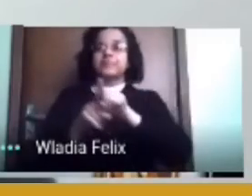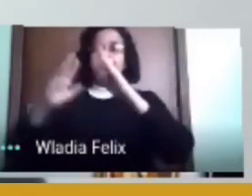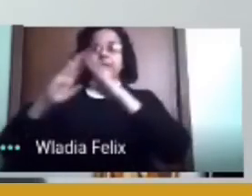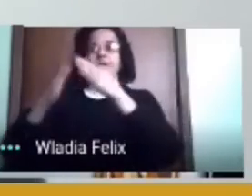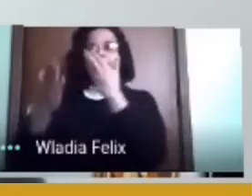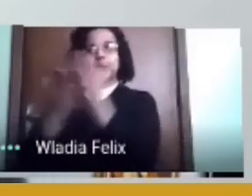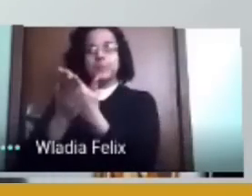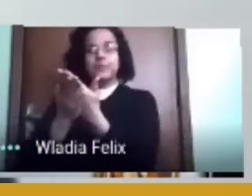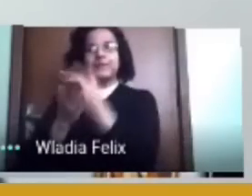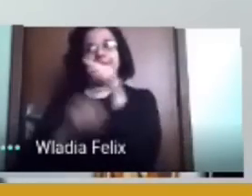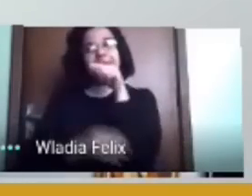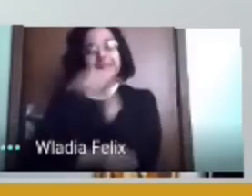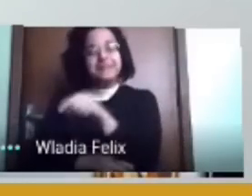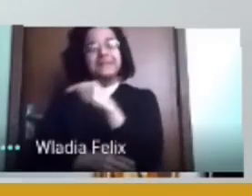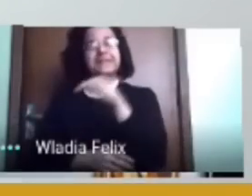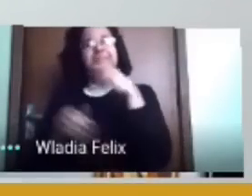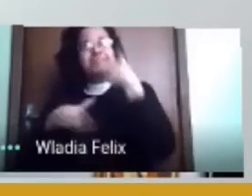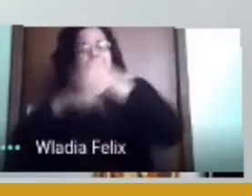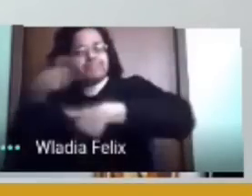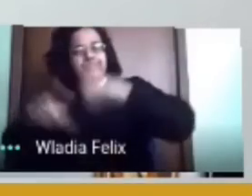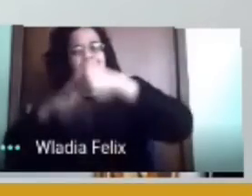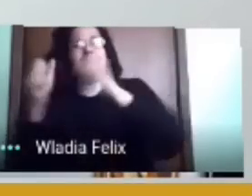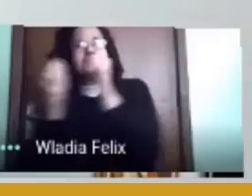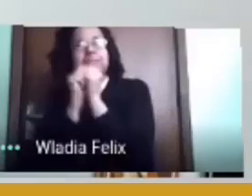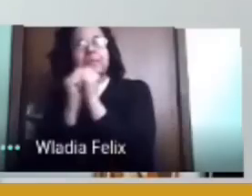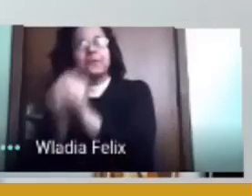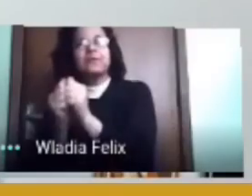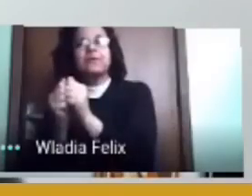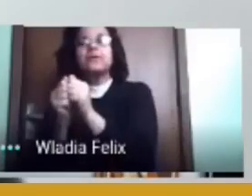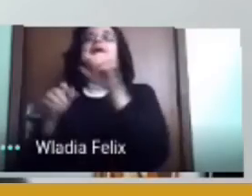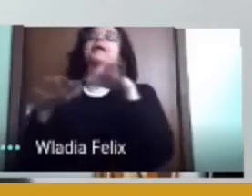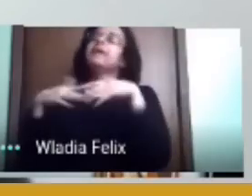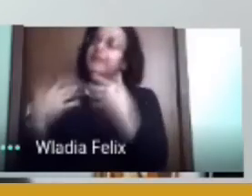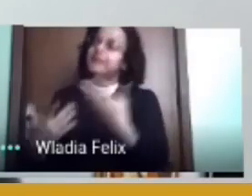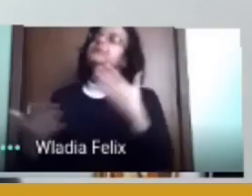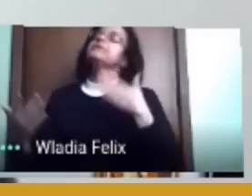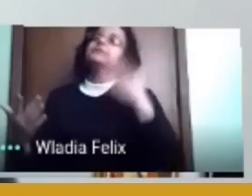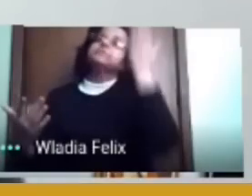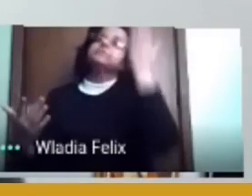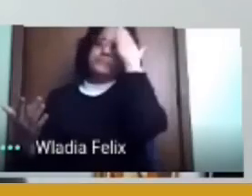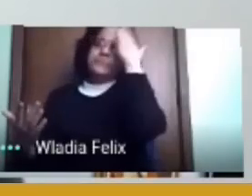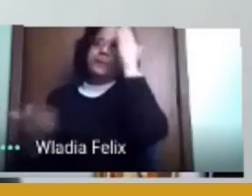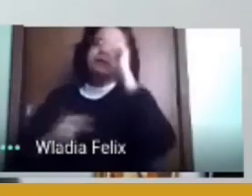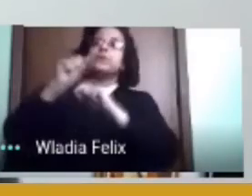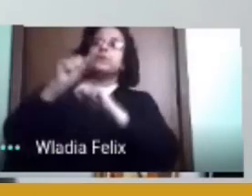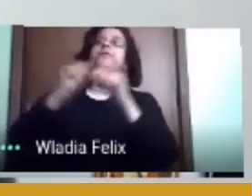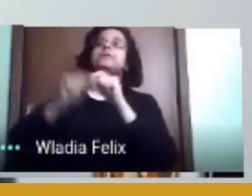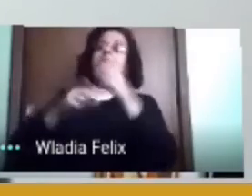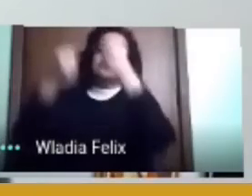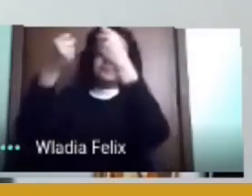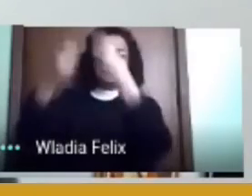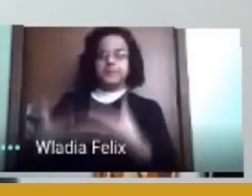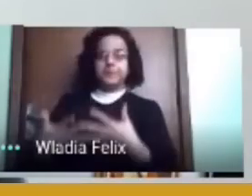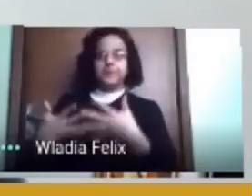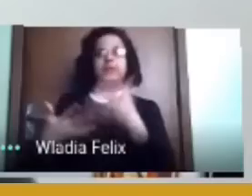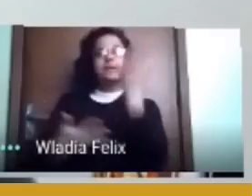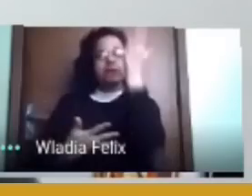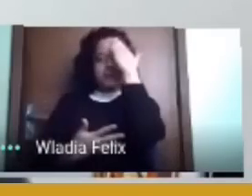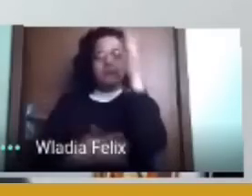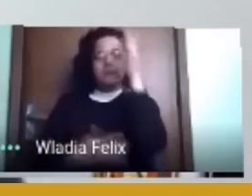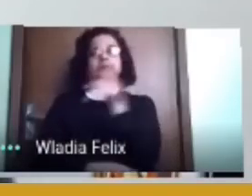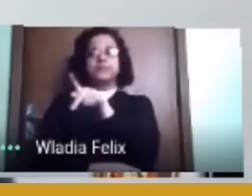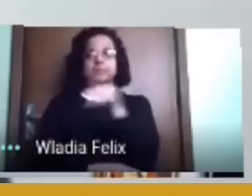a partir disso eu sei do que eu estou falando. Eu sei o que um professor, uma professora, um pedagogo, uma pedagoga, um